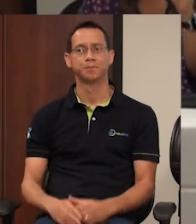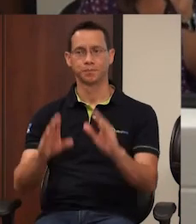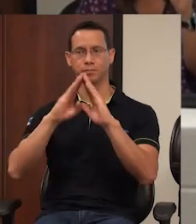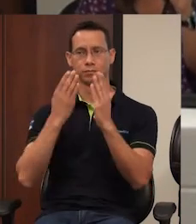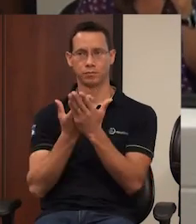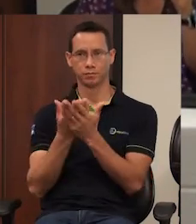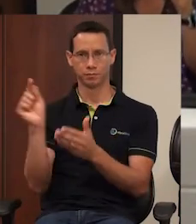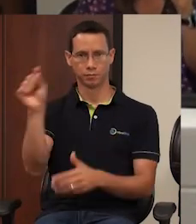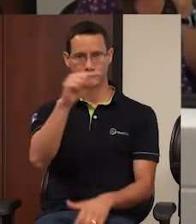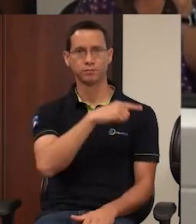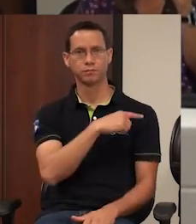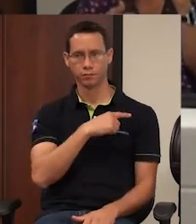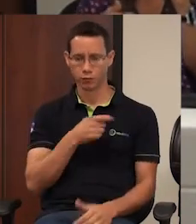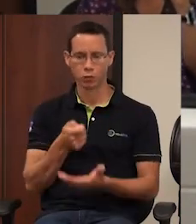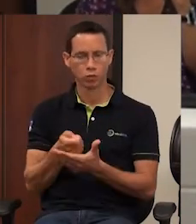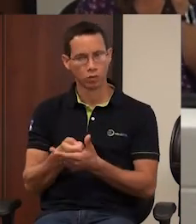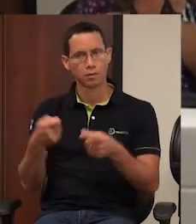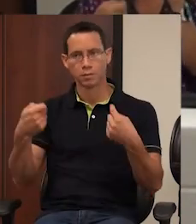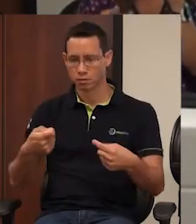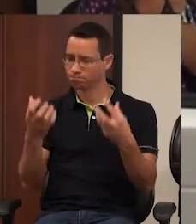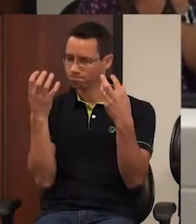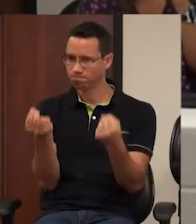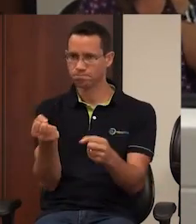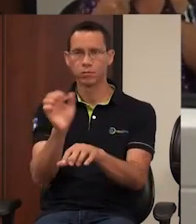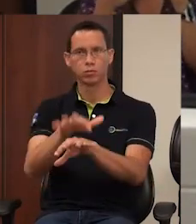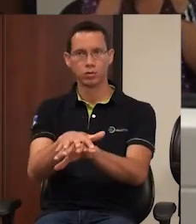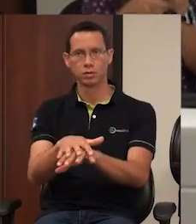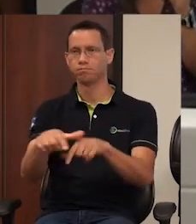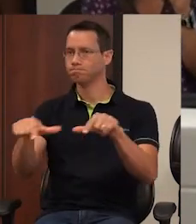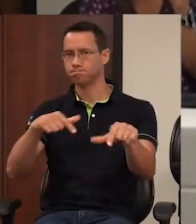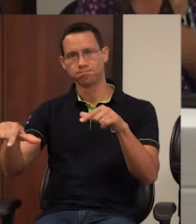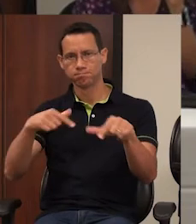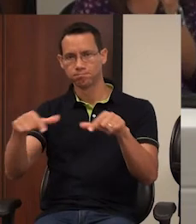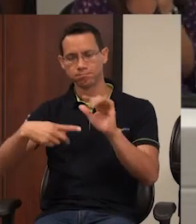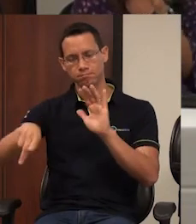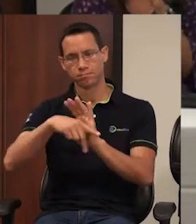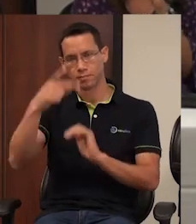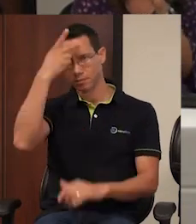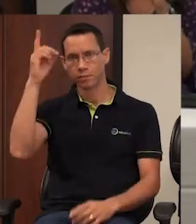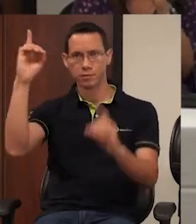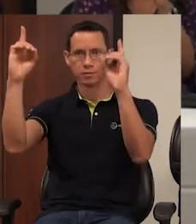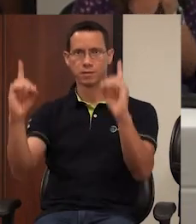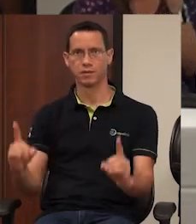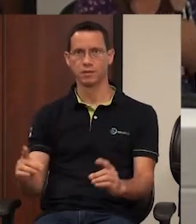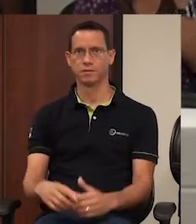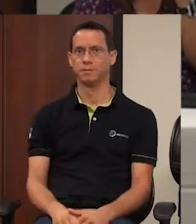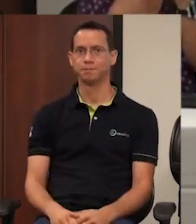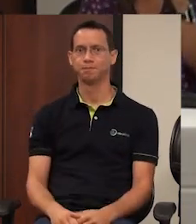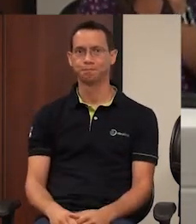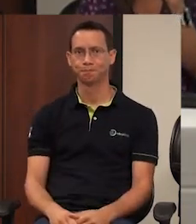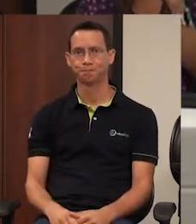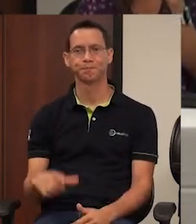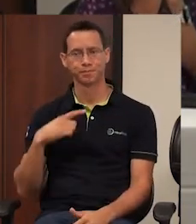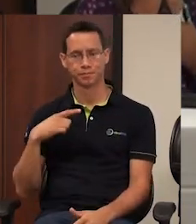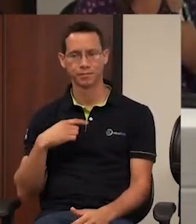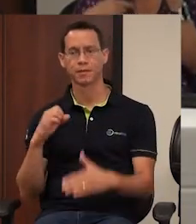têm obrigação de aceitar e incluir e fazer um trabalho próprio para a criança com deficiência. Tem uma porção